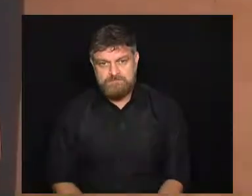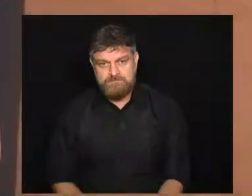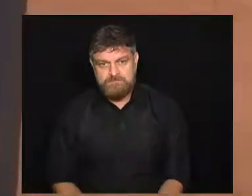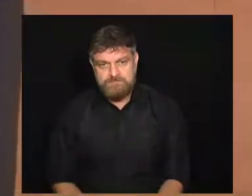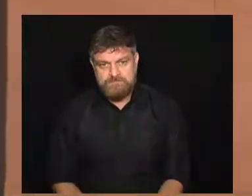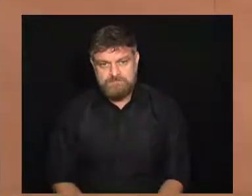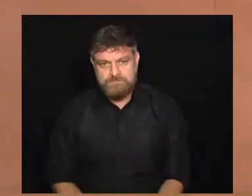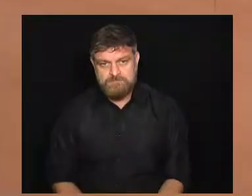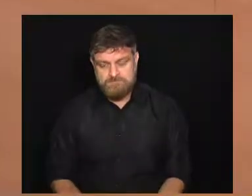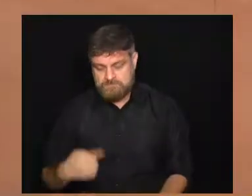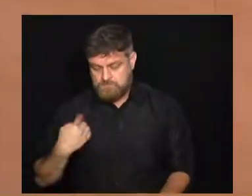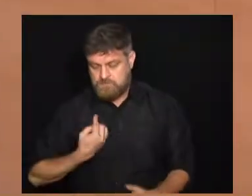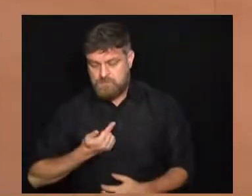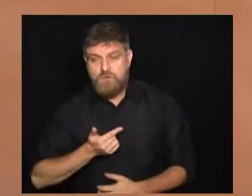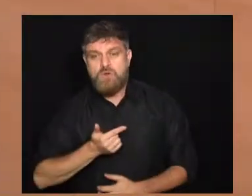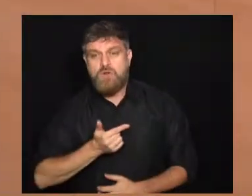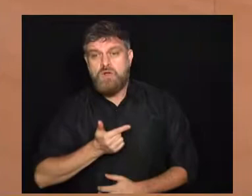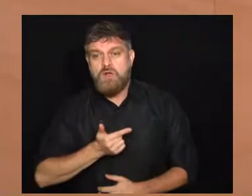nós temos